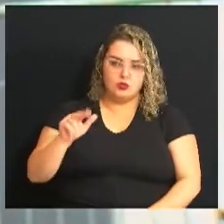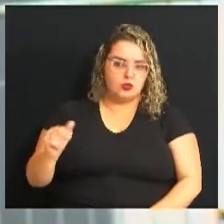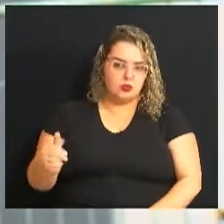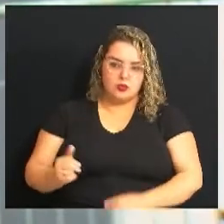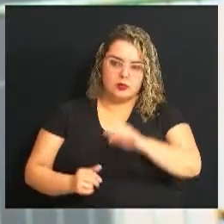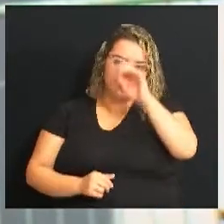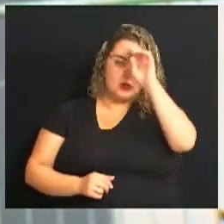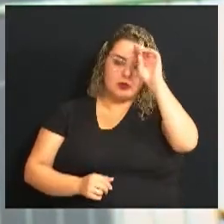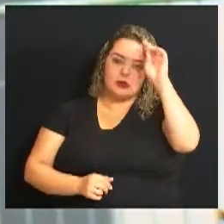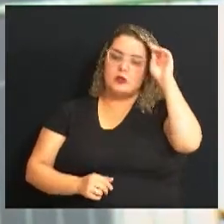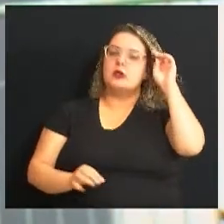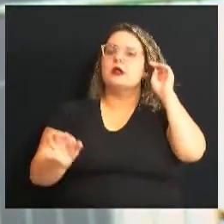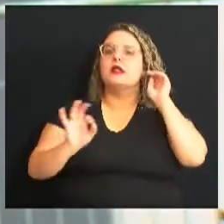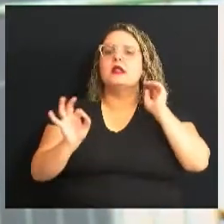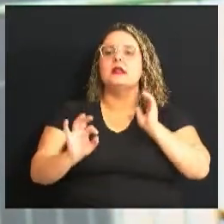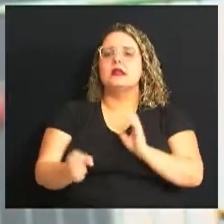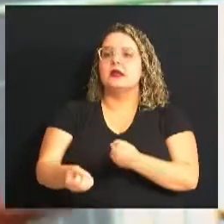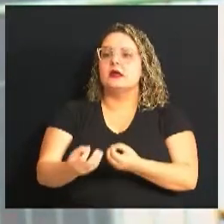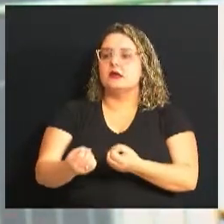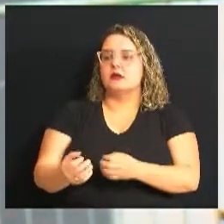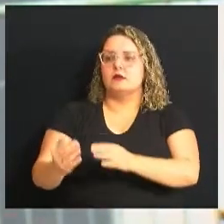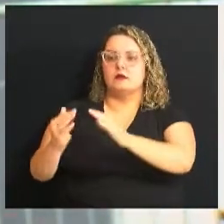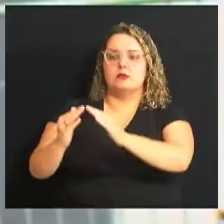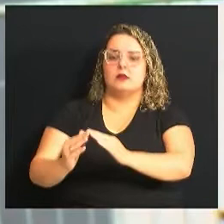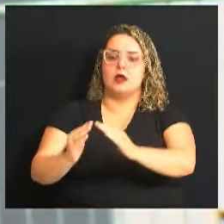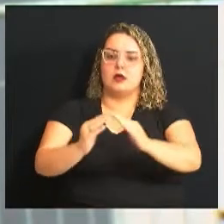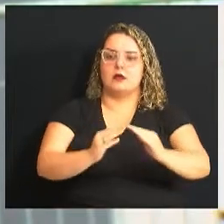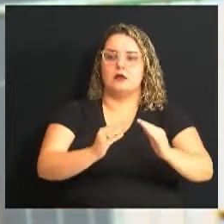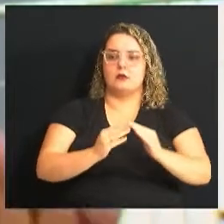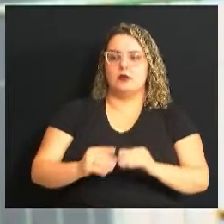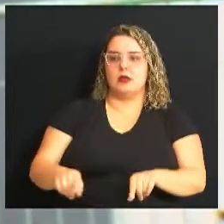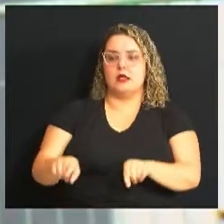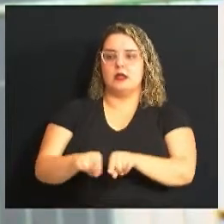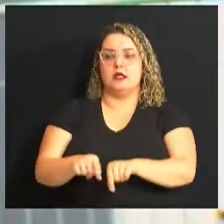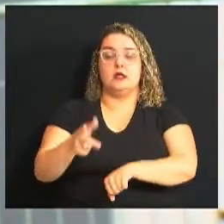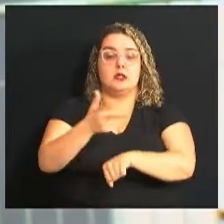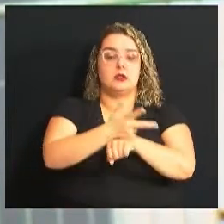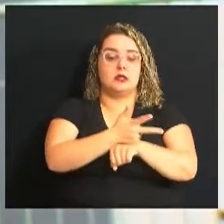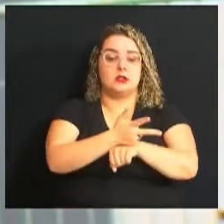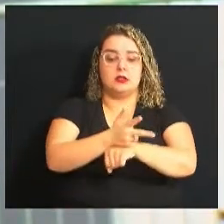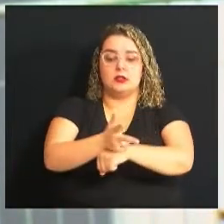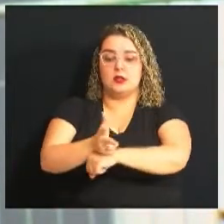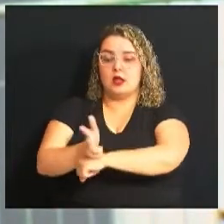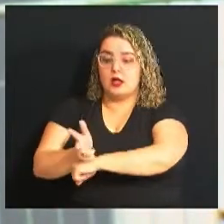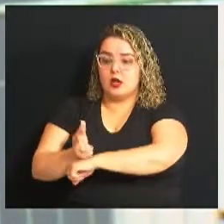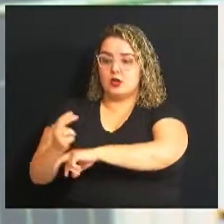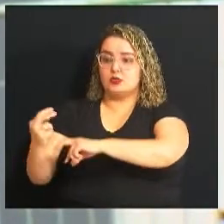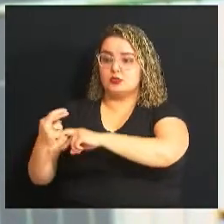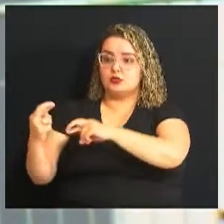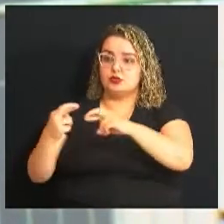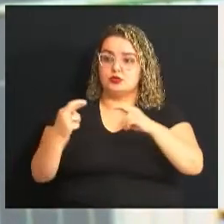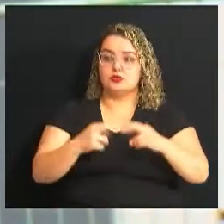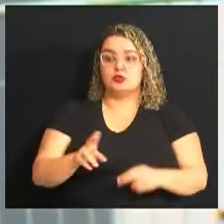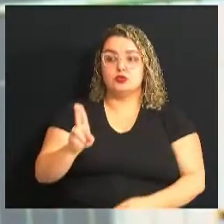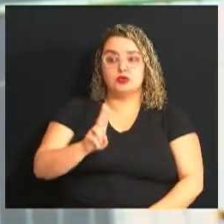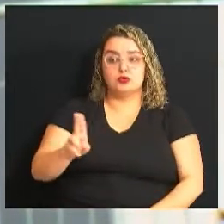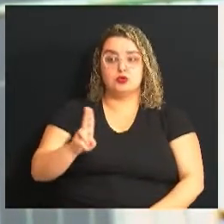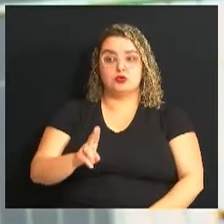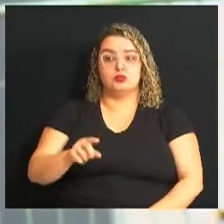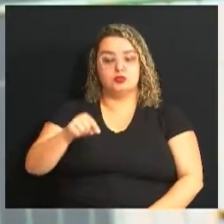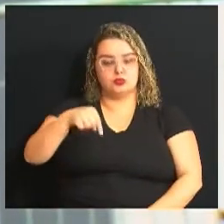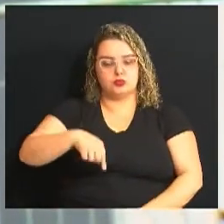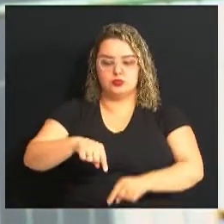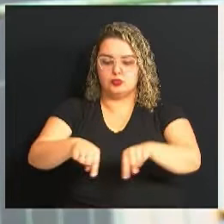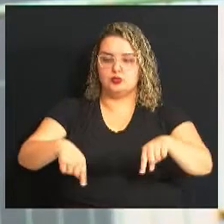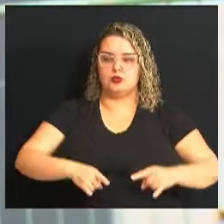passa nenhum dado para um outro morador. A gente tem inclusive as câmeras de vigilância aqui, né, que ela é de uso exclusivo do condomínio. A gente